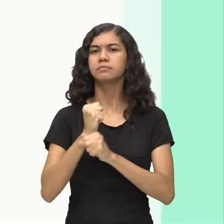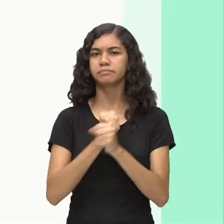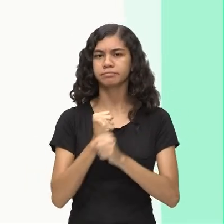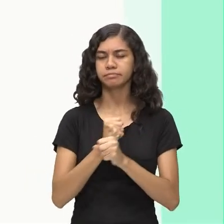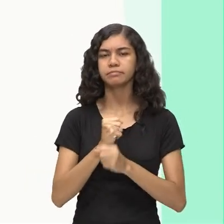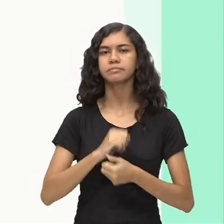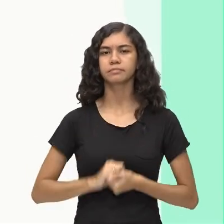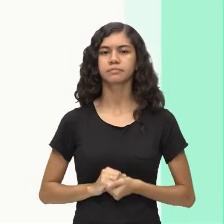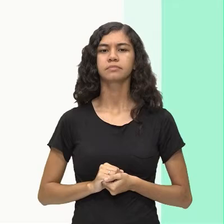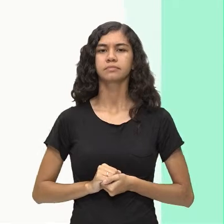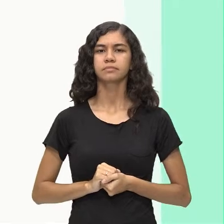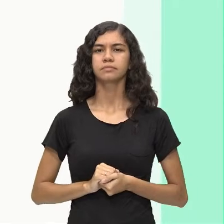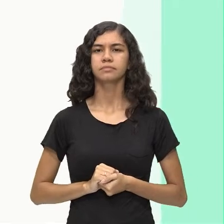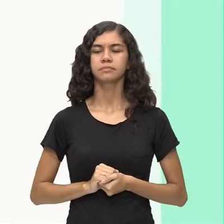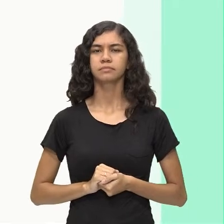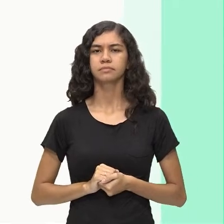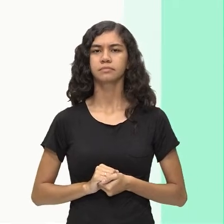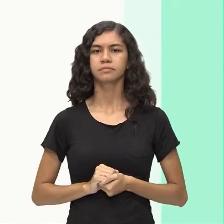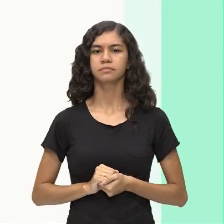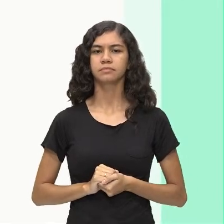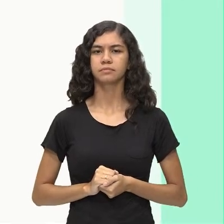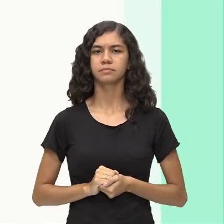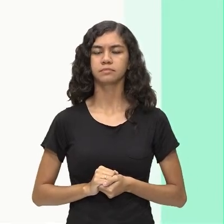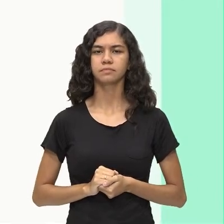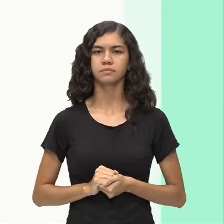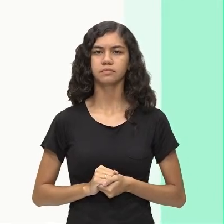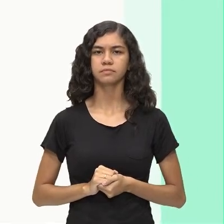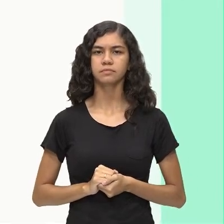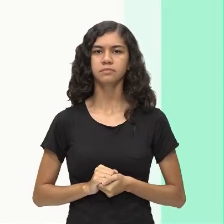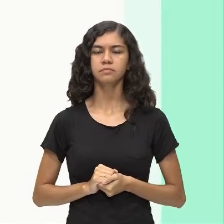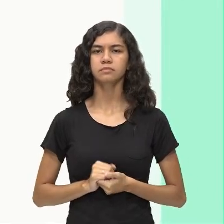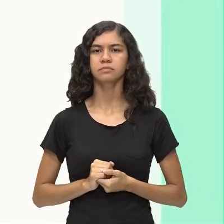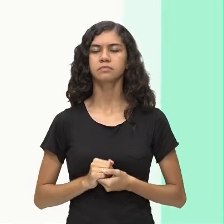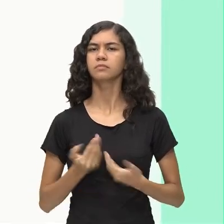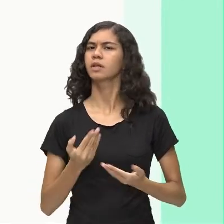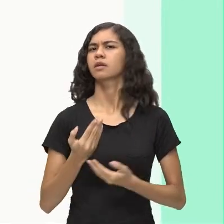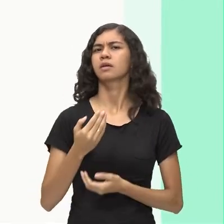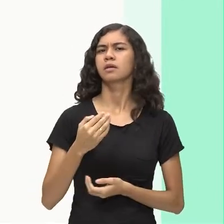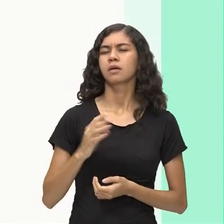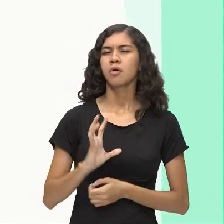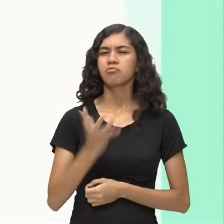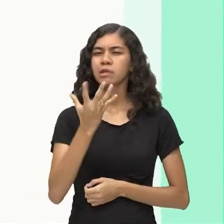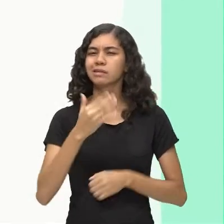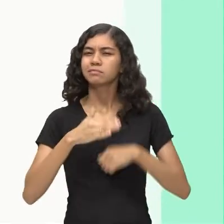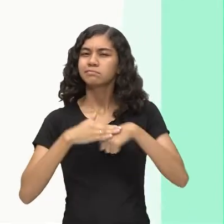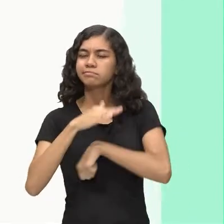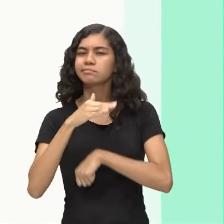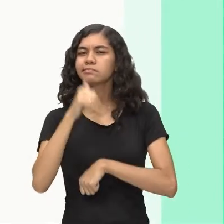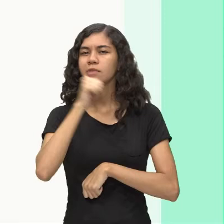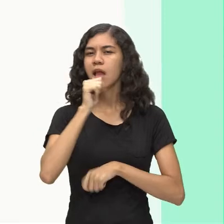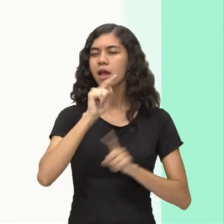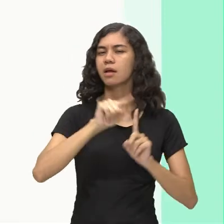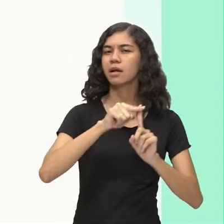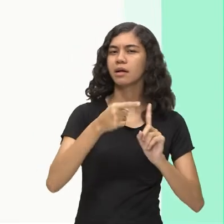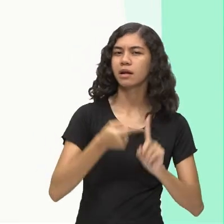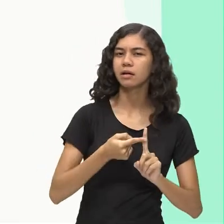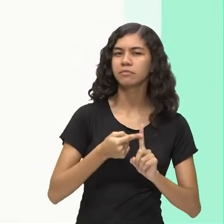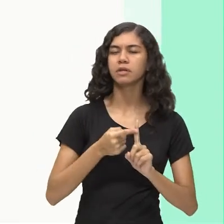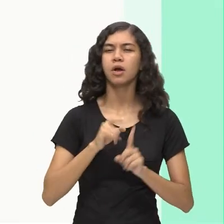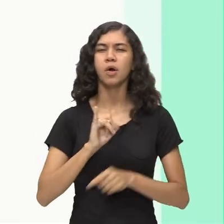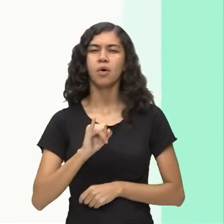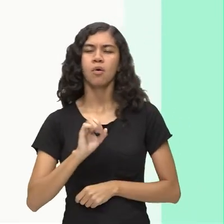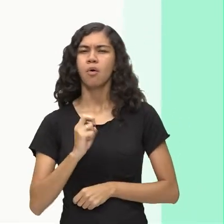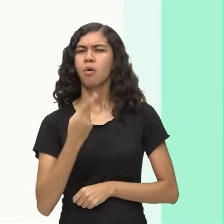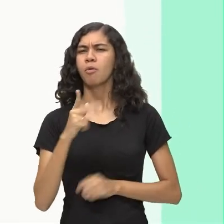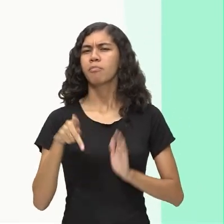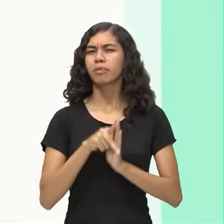infecção. E aí as manifestações costumam ser mais comuns em gestantes e em pessoas com a imunidade baixa, tá?